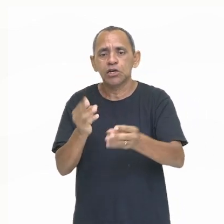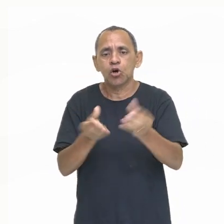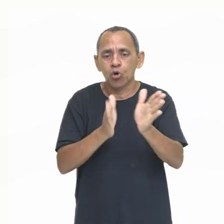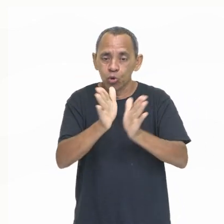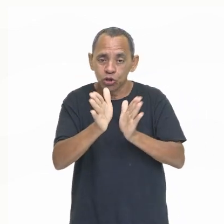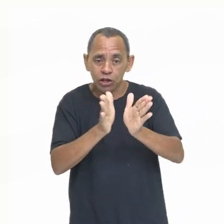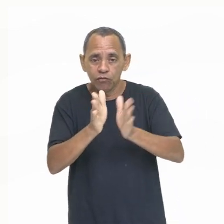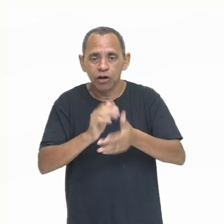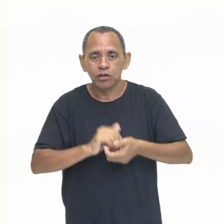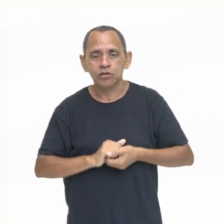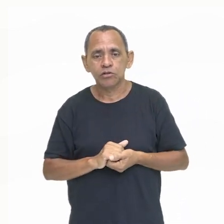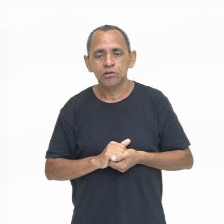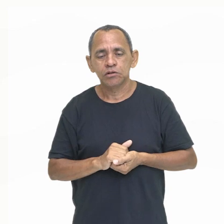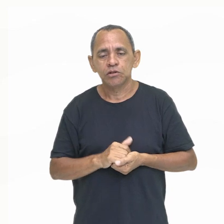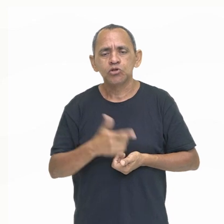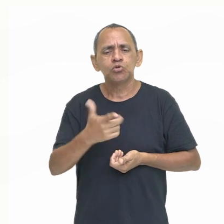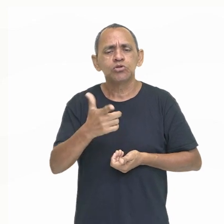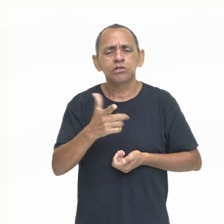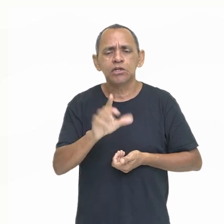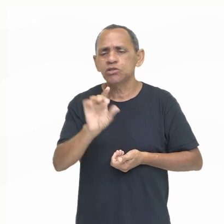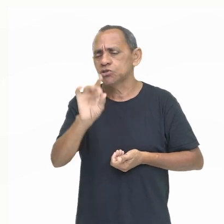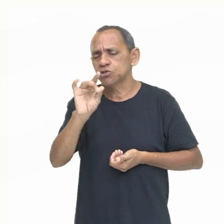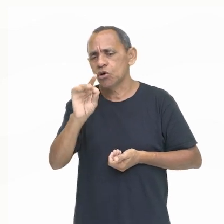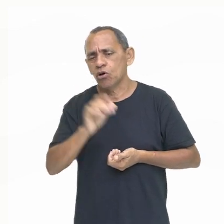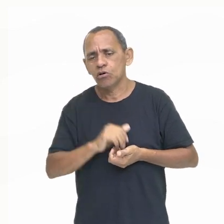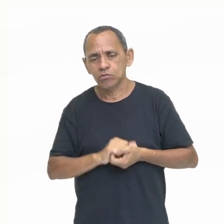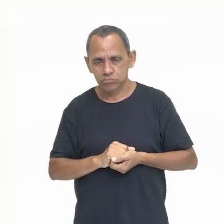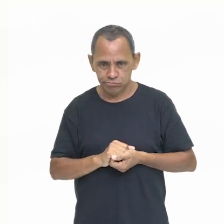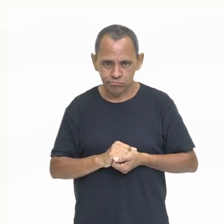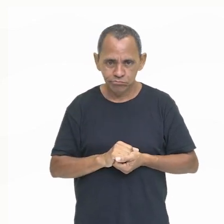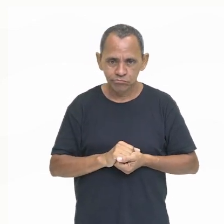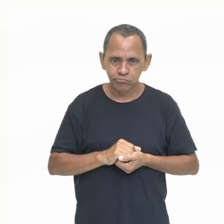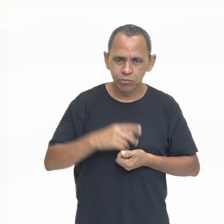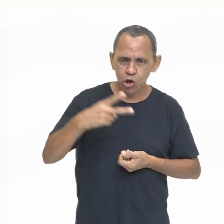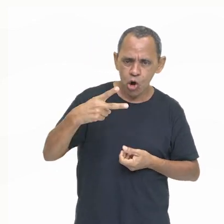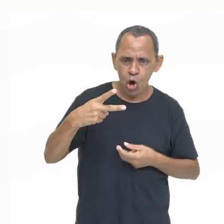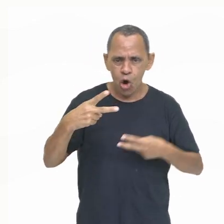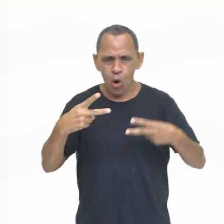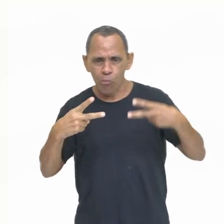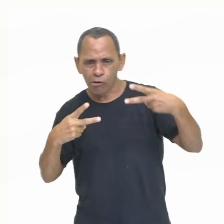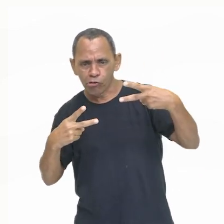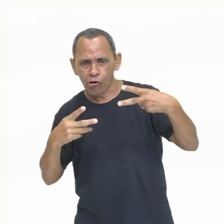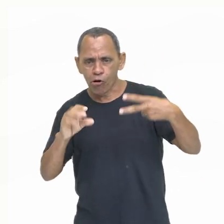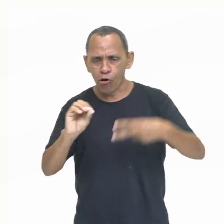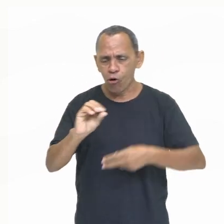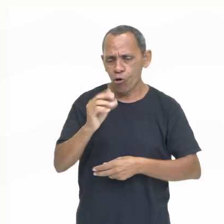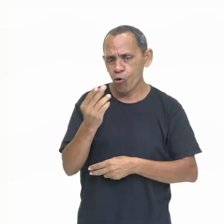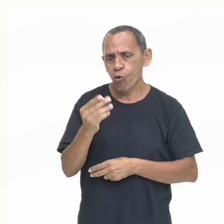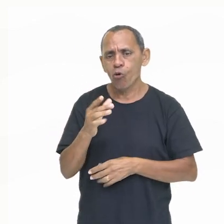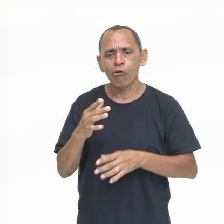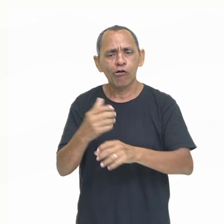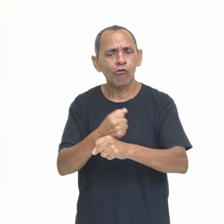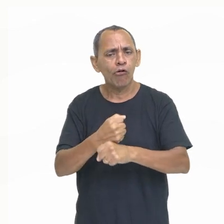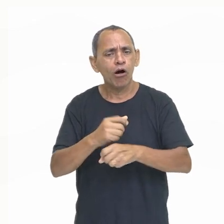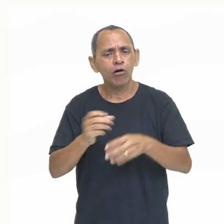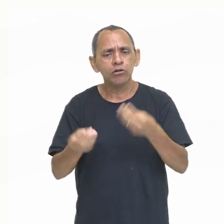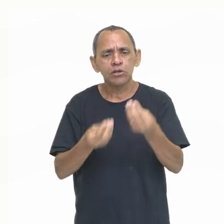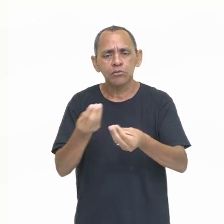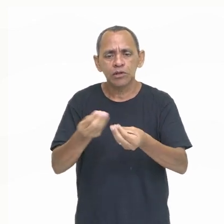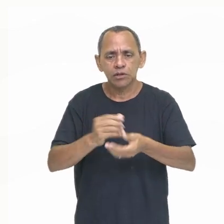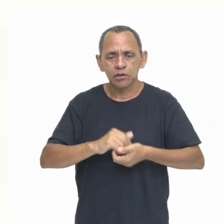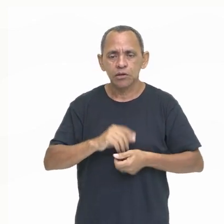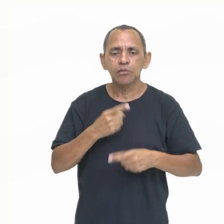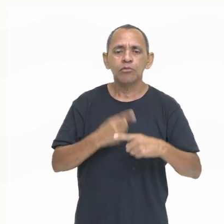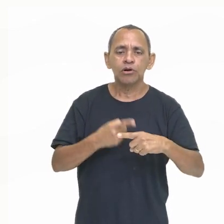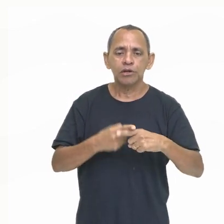apenas o sinal de maior ou menor. Nós não precisamos usar o sinal de maior ou igual ou menor ou igual. Por quê? Porque